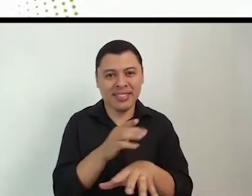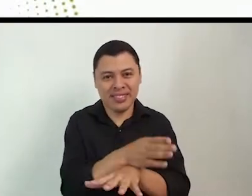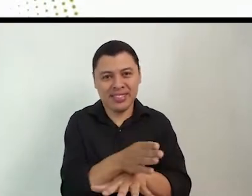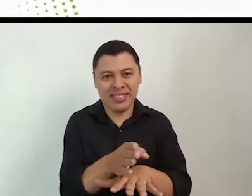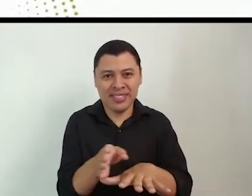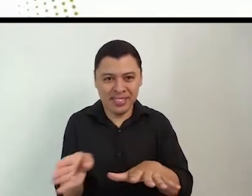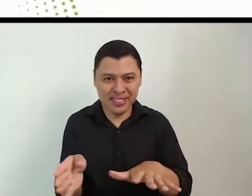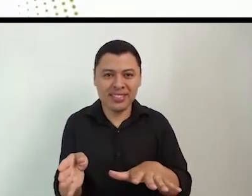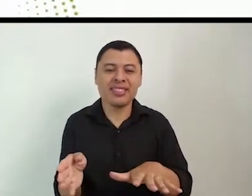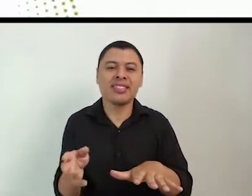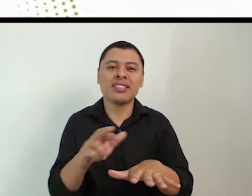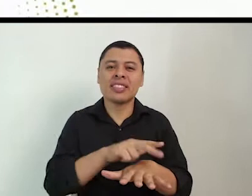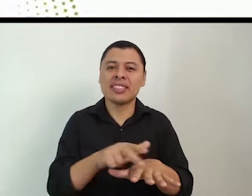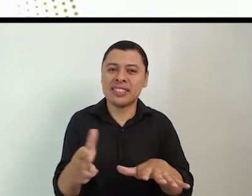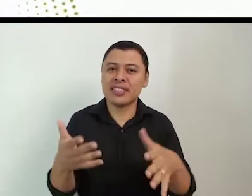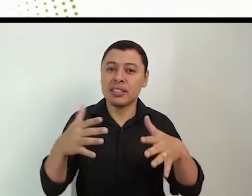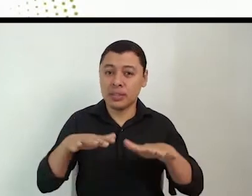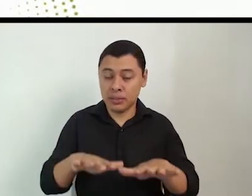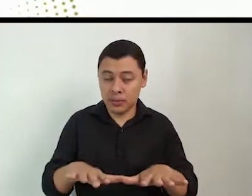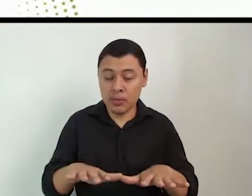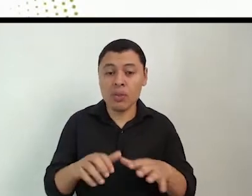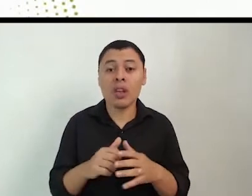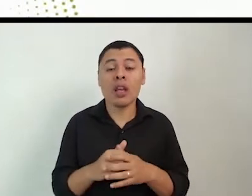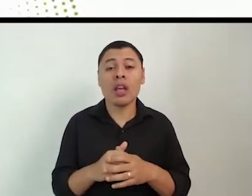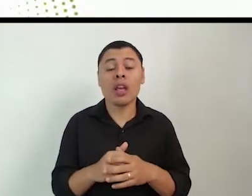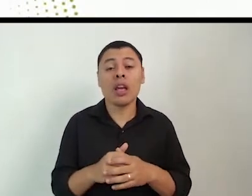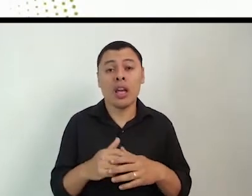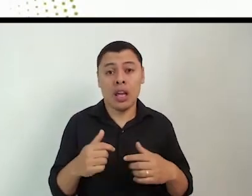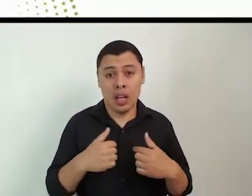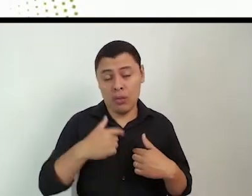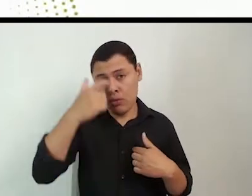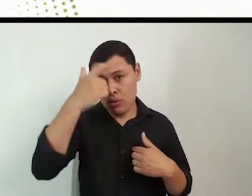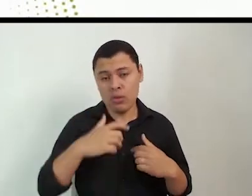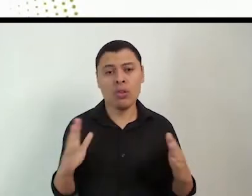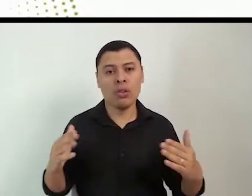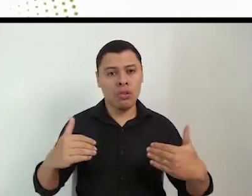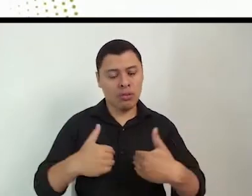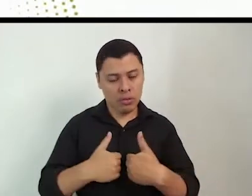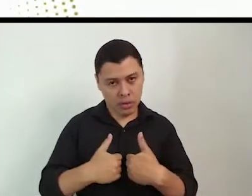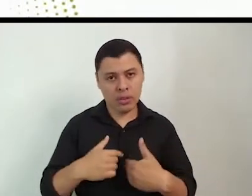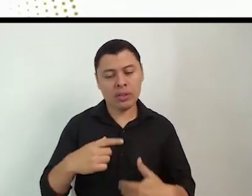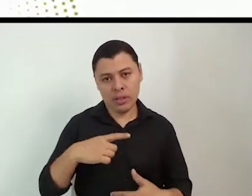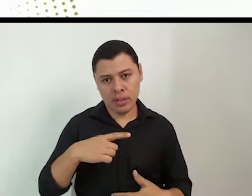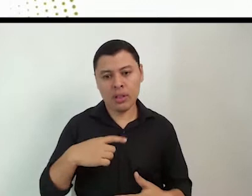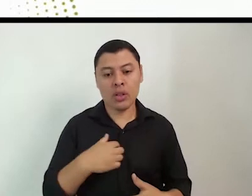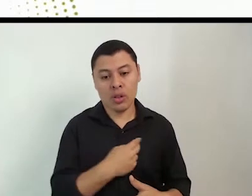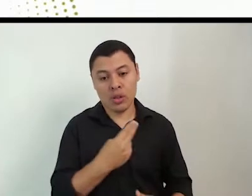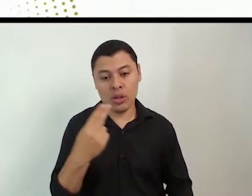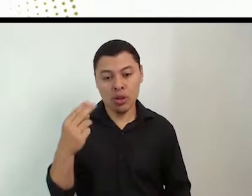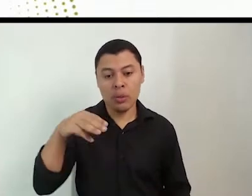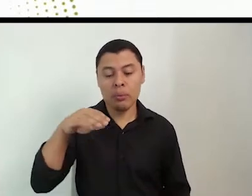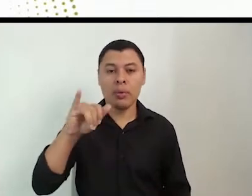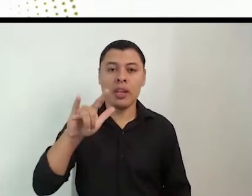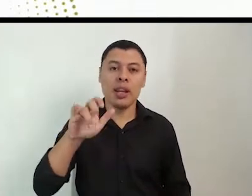e diversidade. Para quem não sabe, eu sou autista, meu nome é Milena, e eu vou falar um pouquinho mais sobre o que